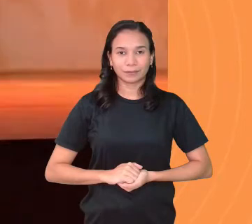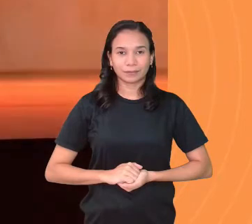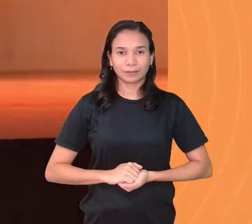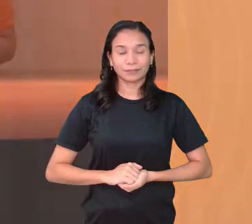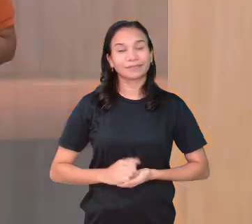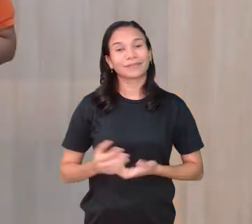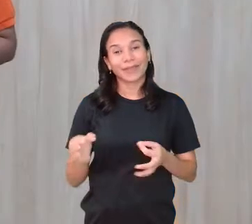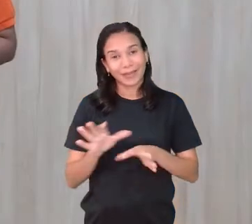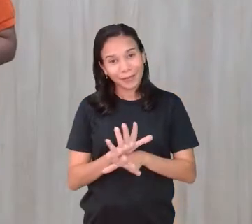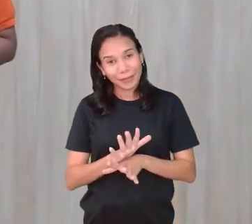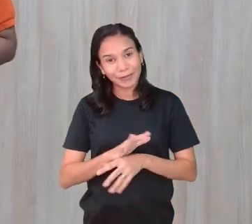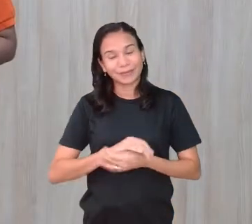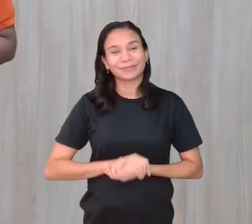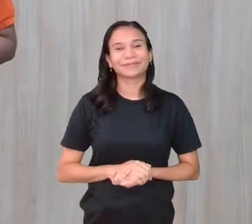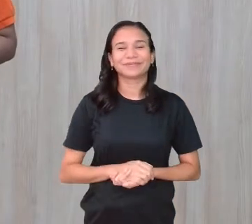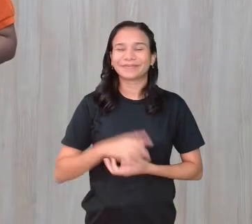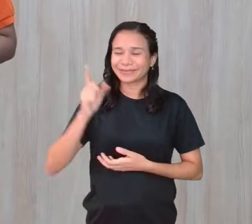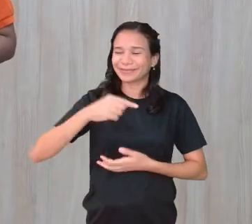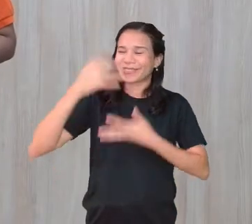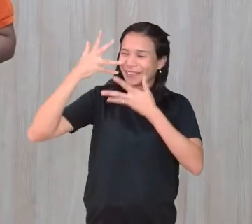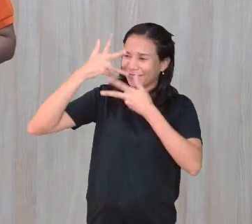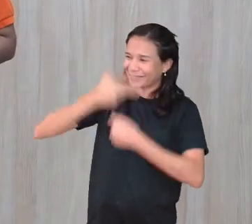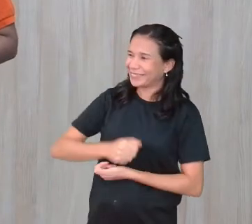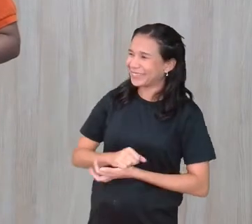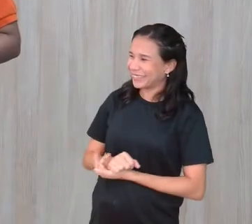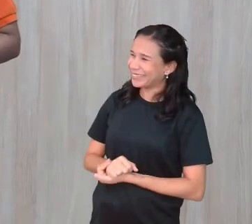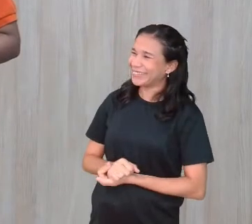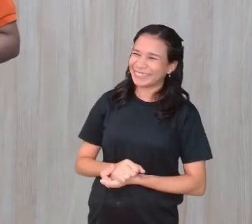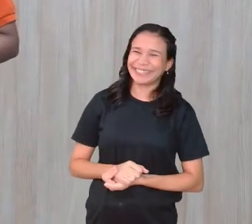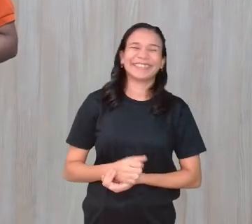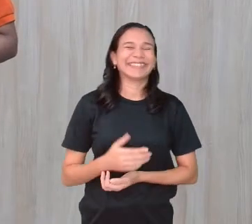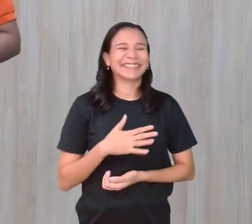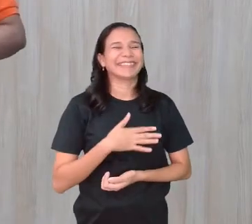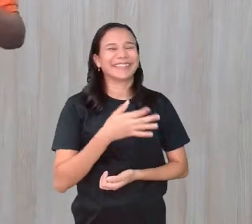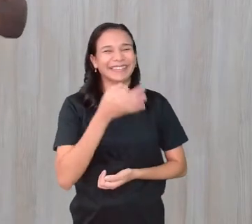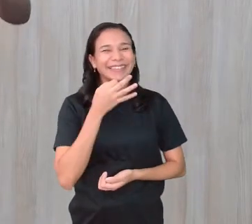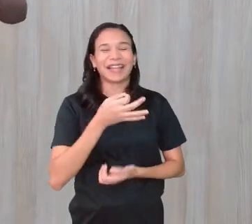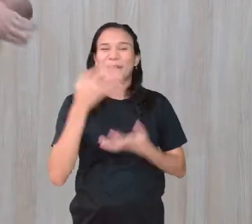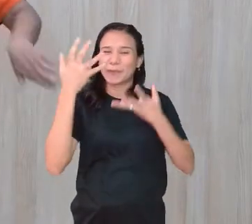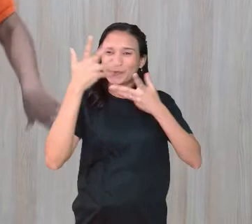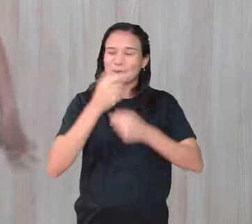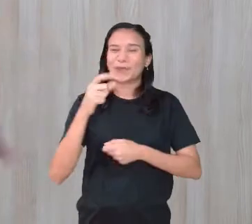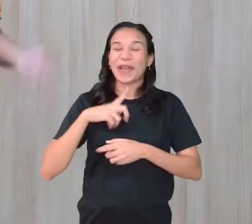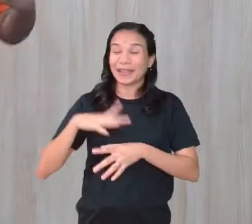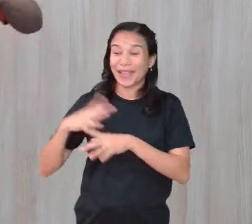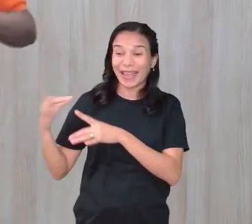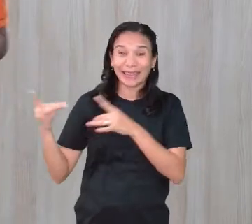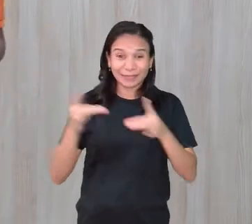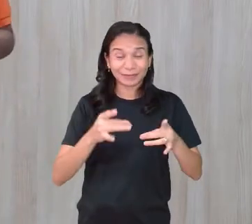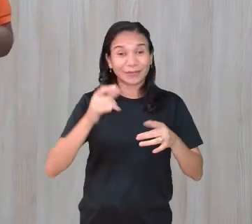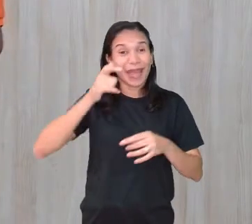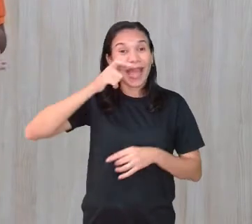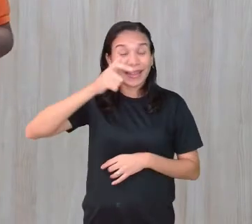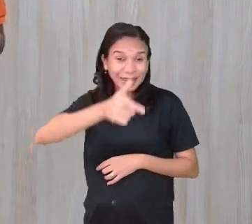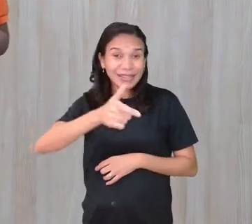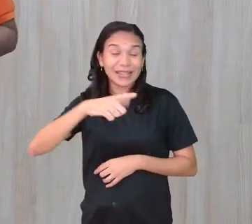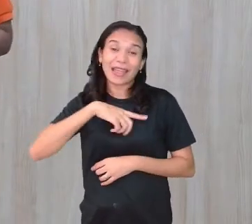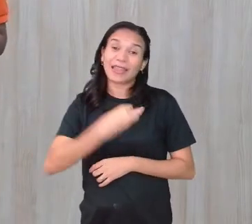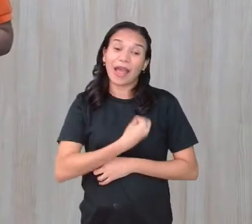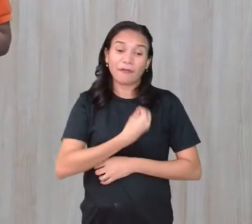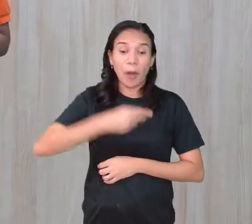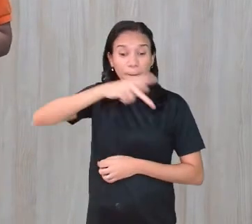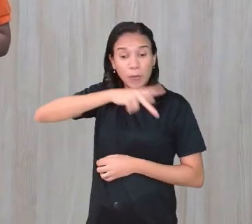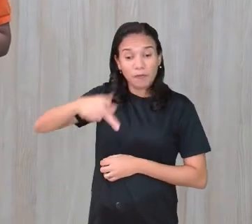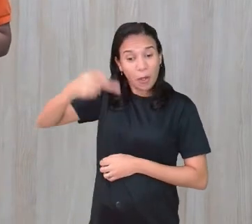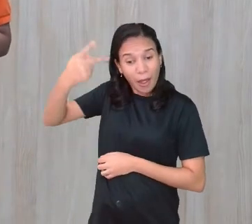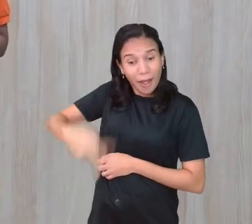E acabou. Belíssimo, não é? Eu Tá achei. vendo, minha gente? Eu quero trazer ele. A intenção era trazê-lo aqui para falar